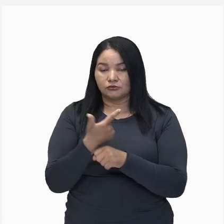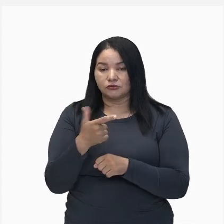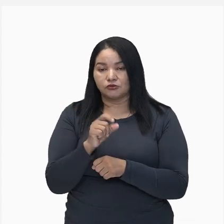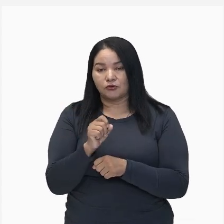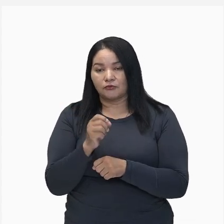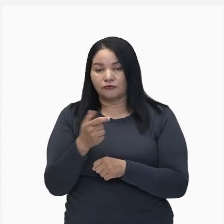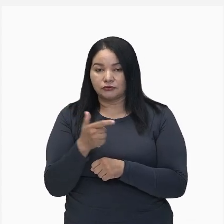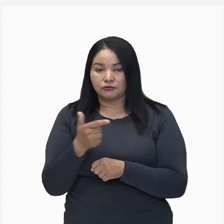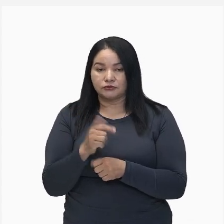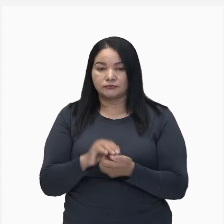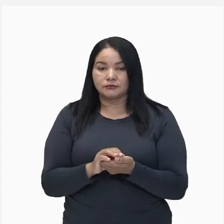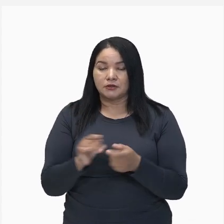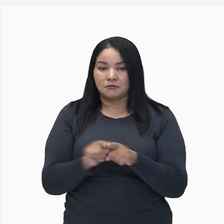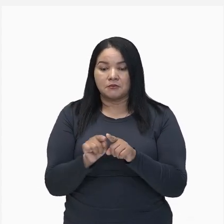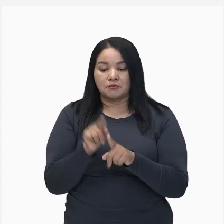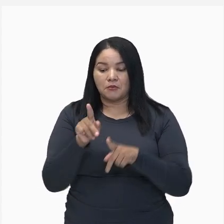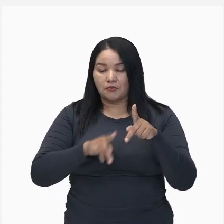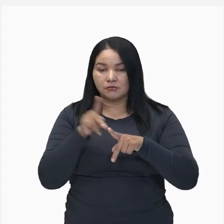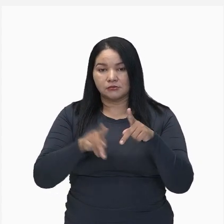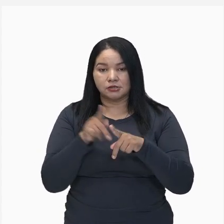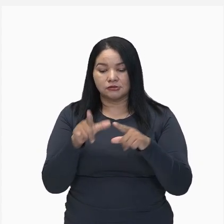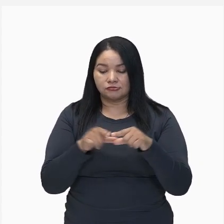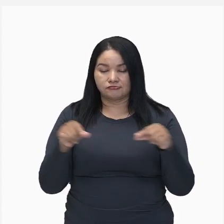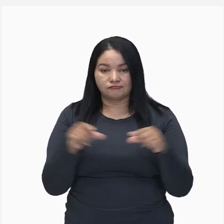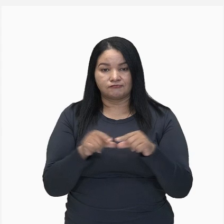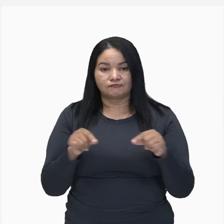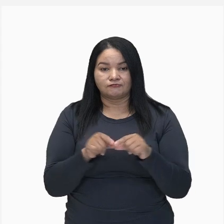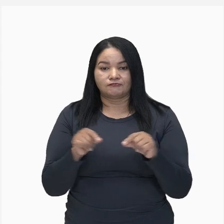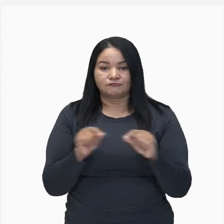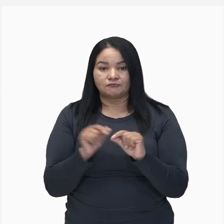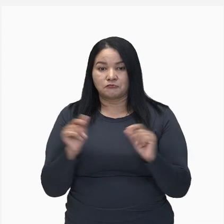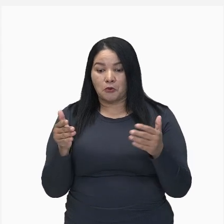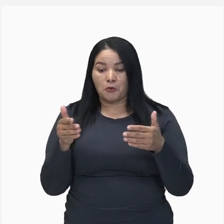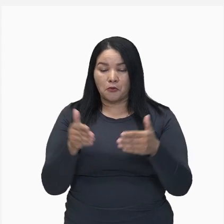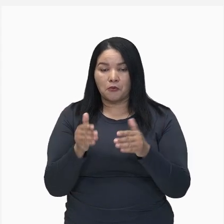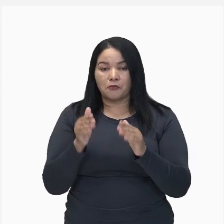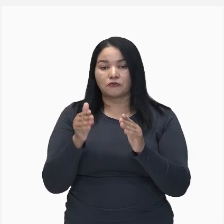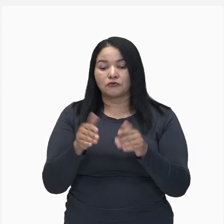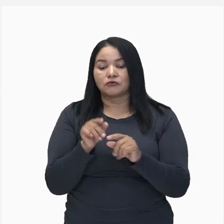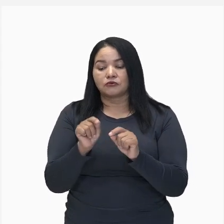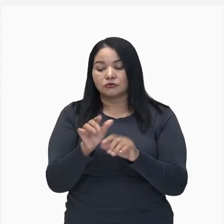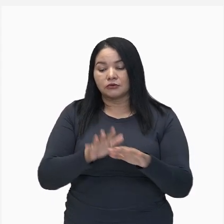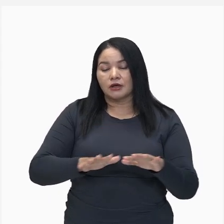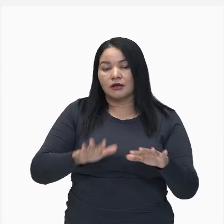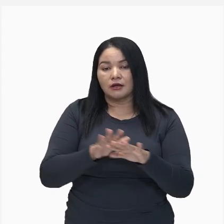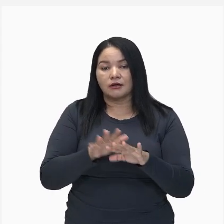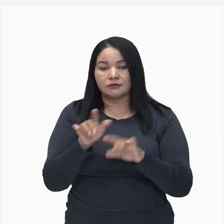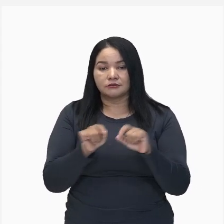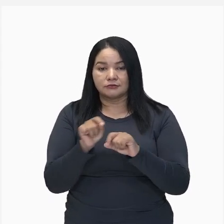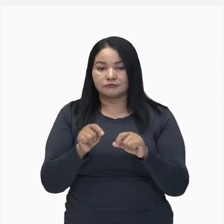a população japonesa, ela está altamente concentrada em áreas